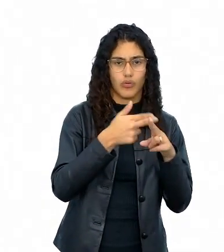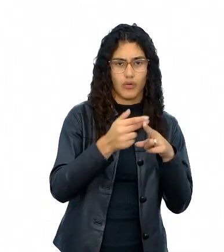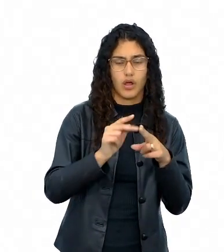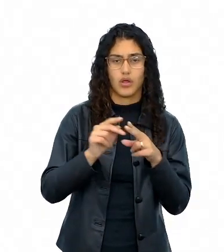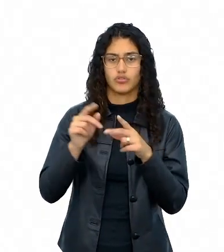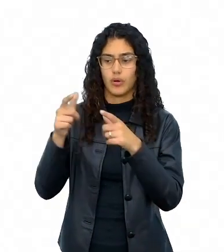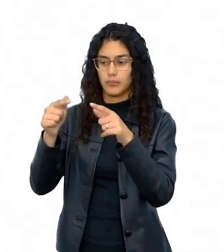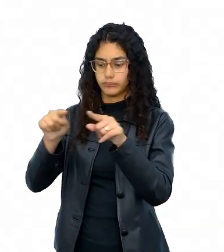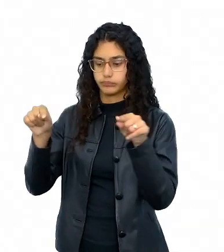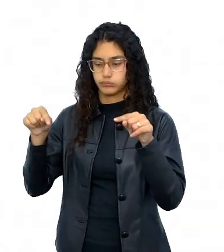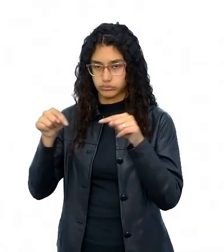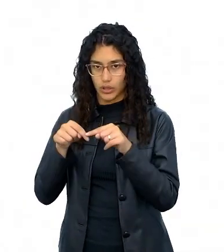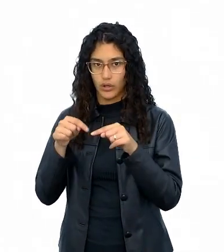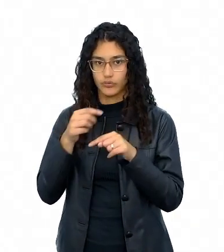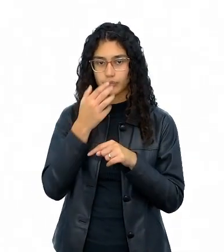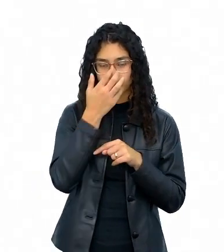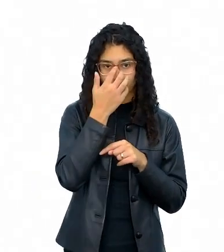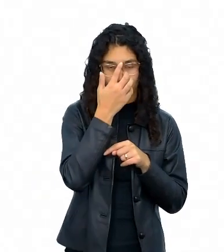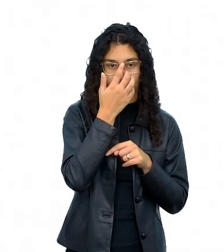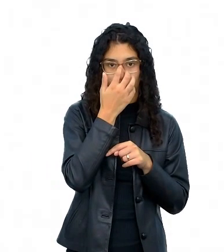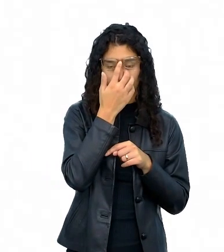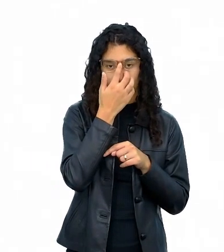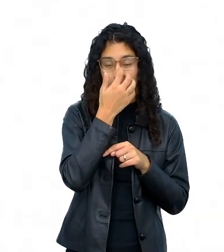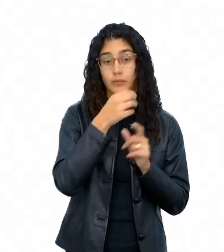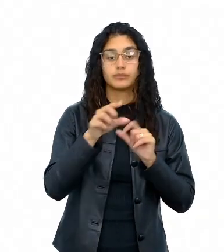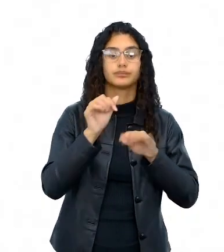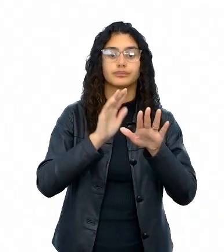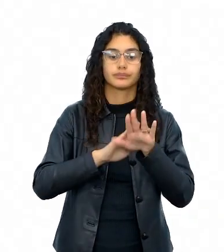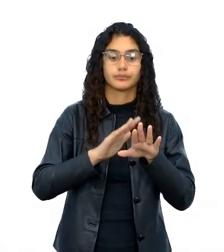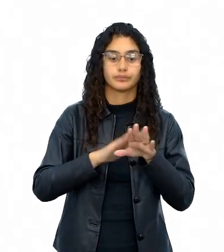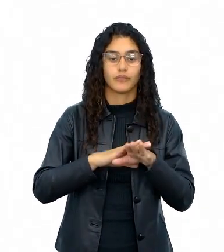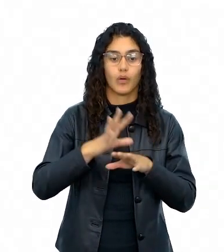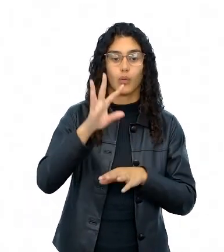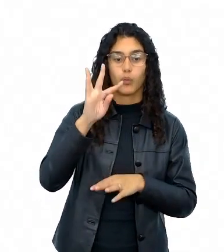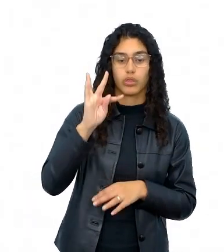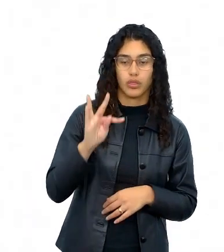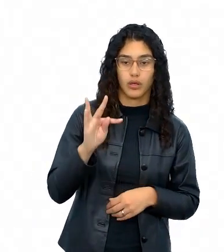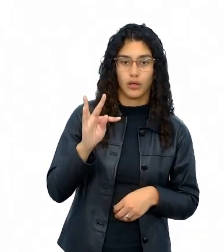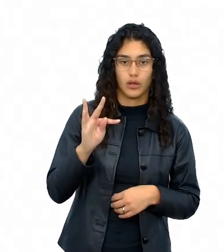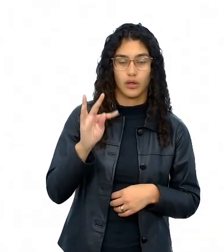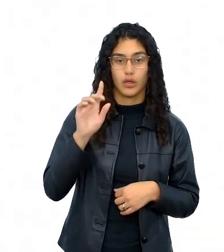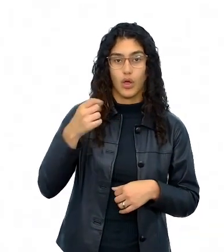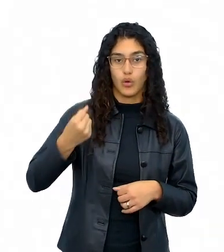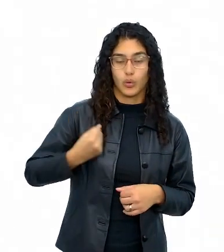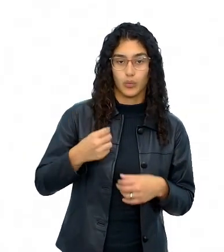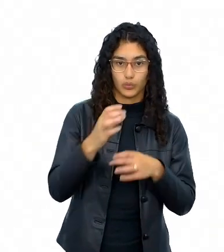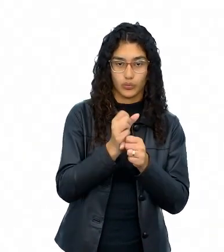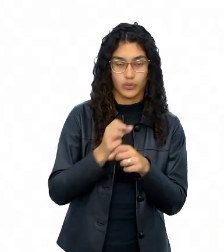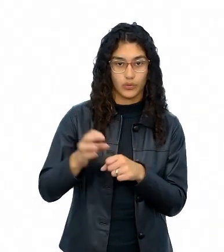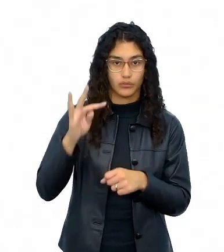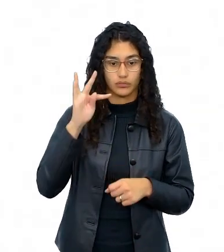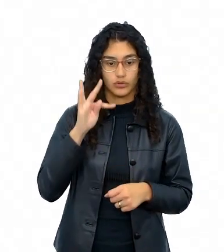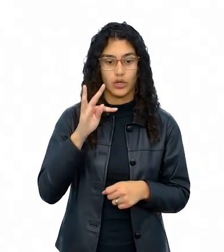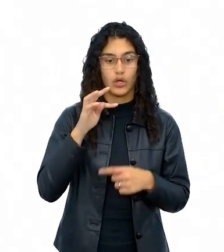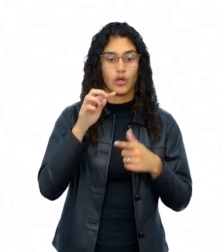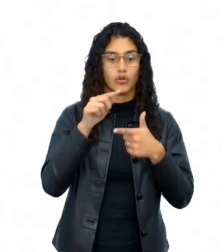Para determinar a quantidade de bombons por sobrinho, faça o T, né, que é o número total ali que eu vou ter,